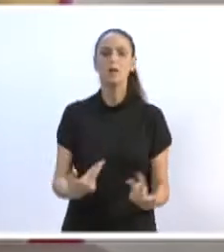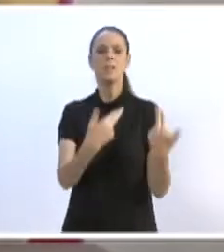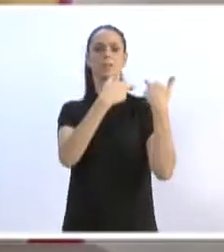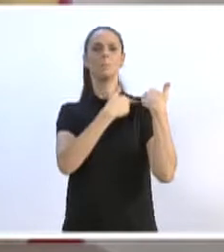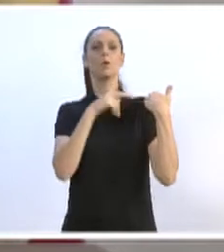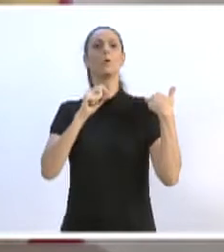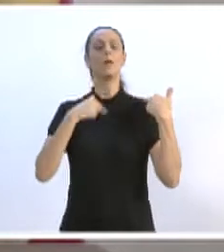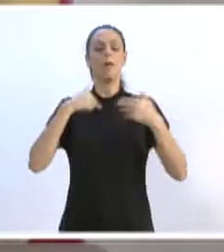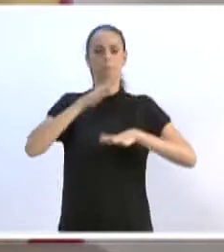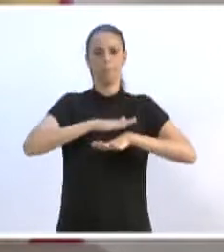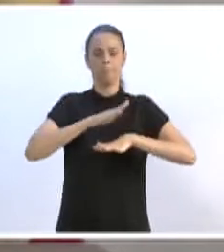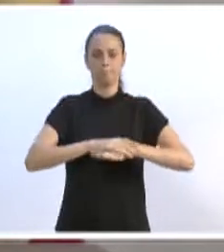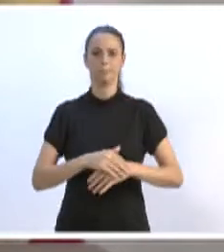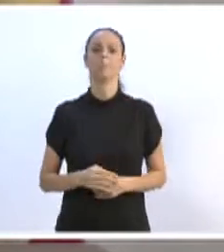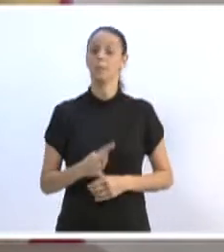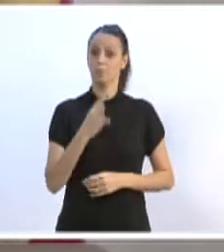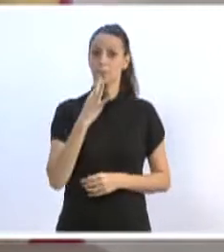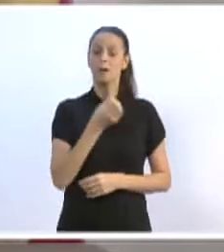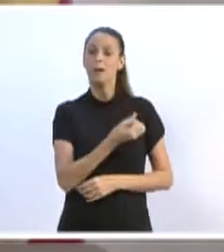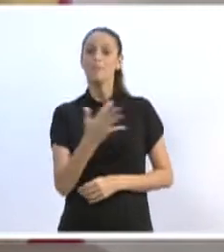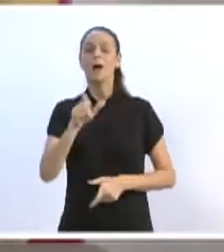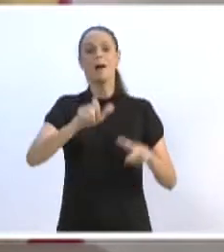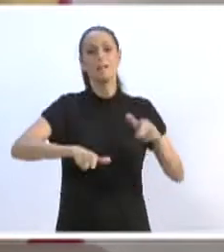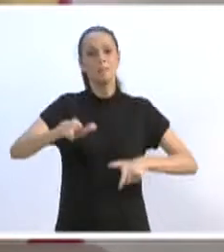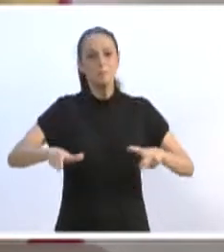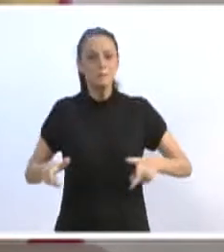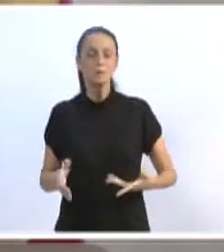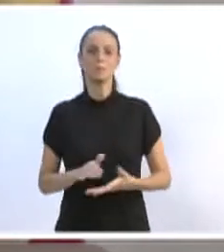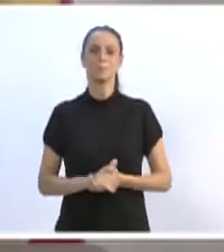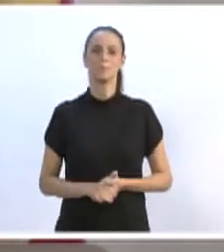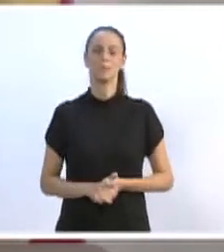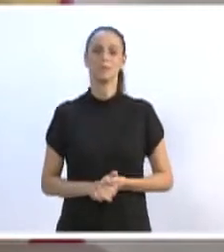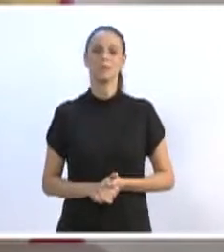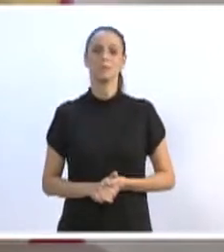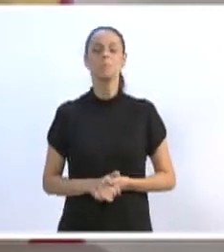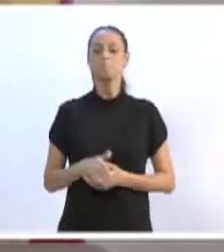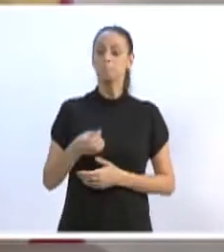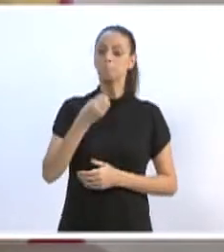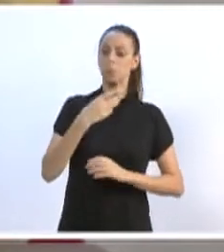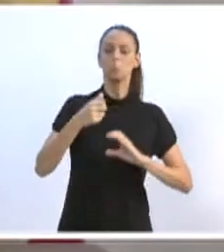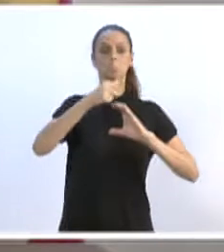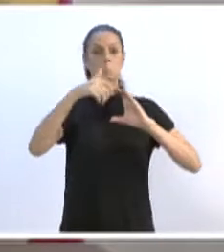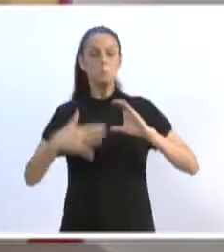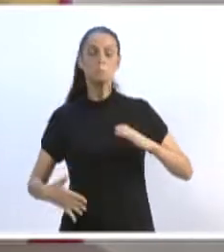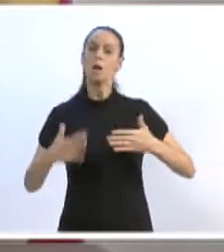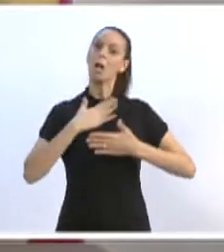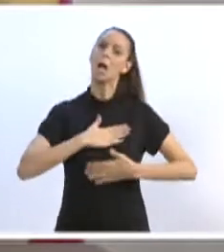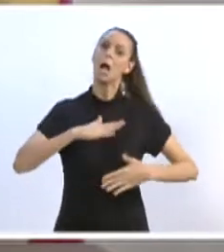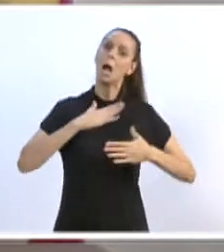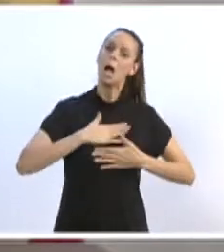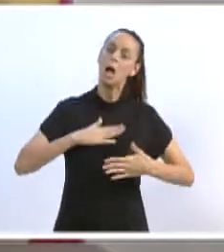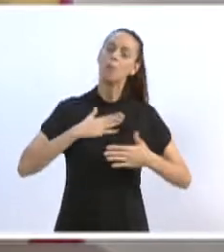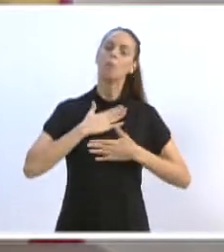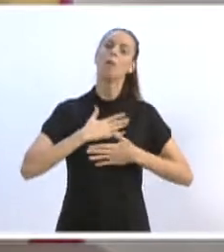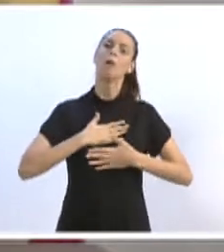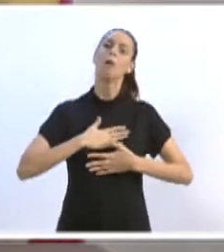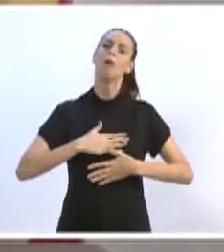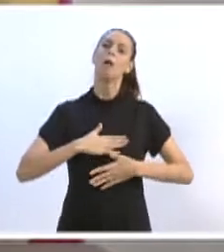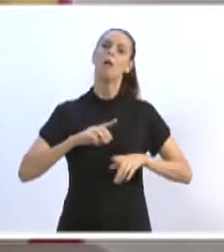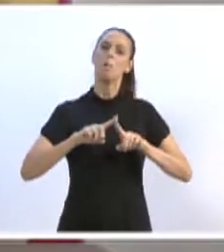que faz. Conheço muita gente que tem boas características, é calmo, é manso, mas quando